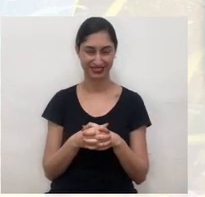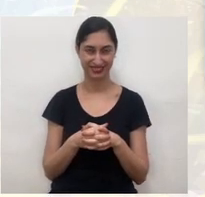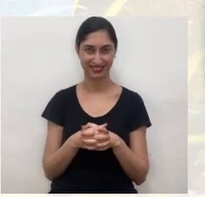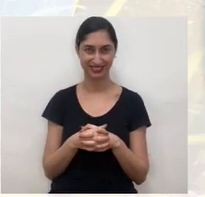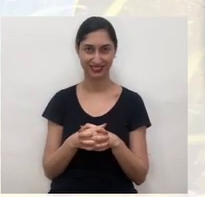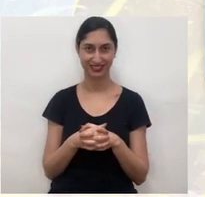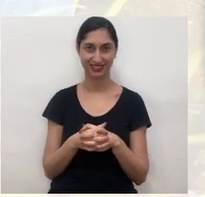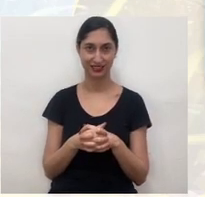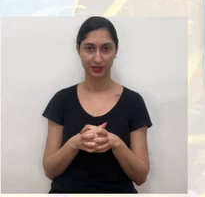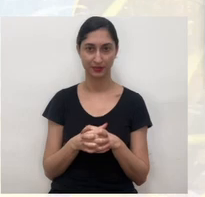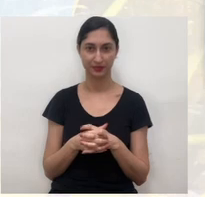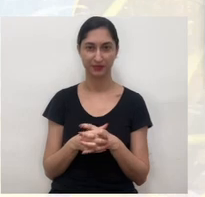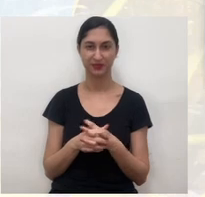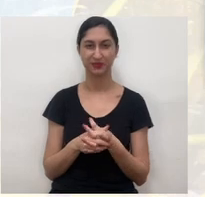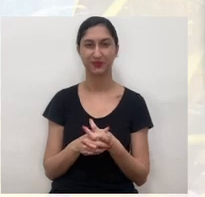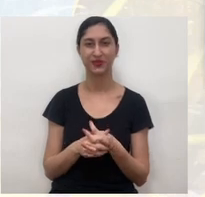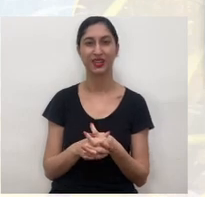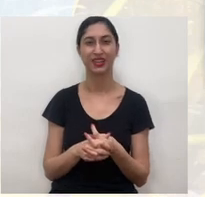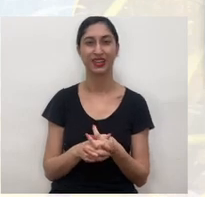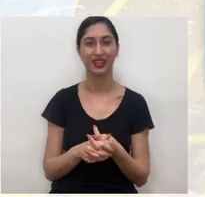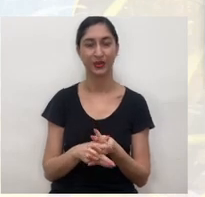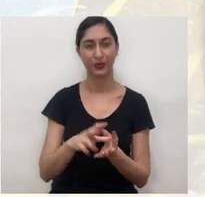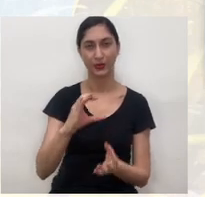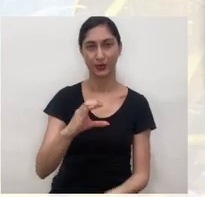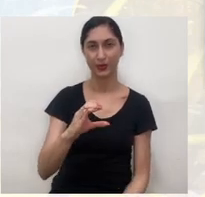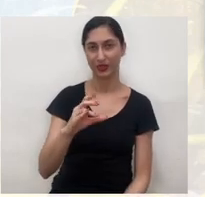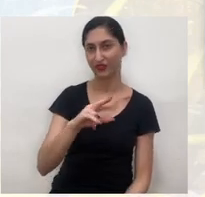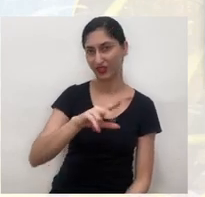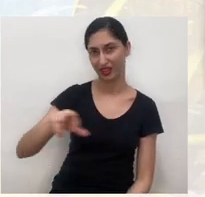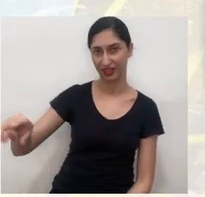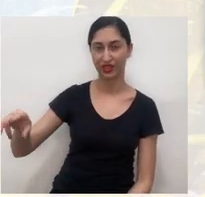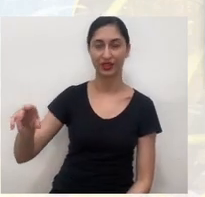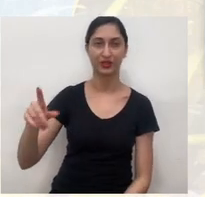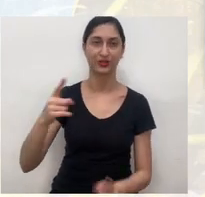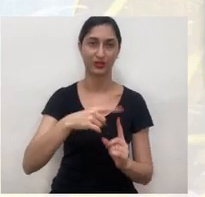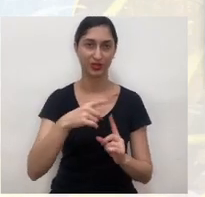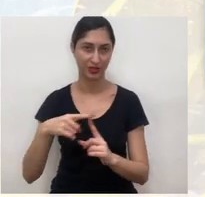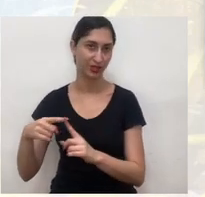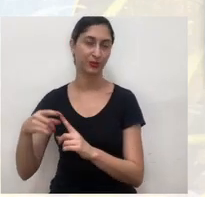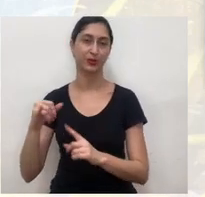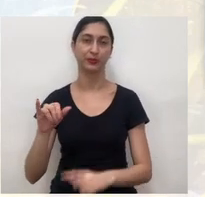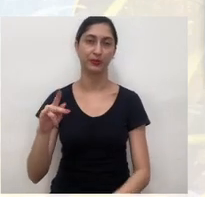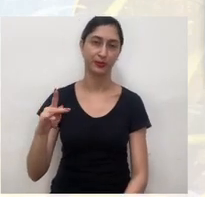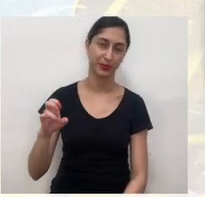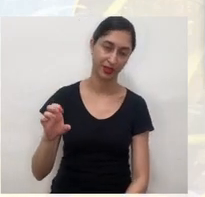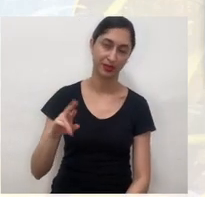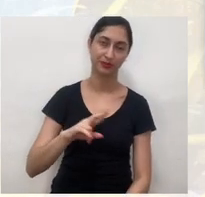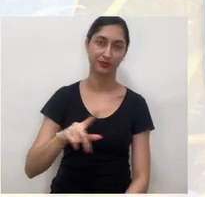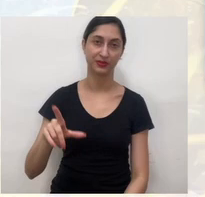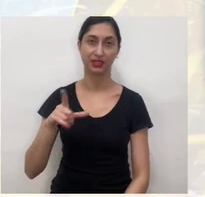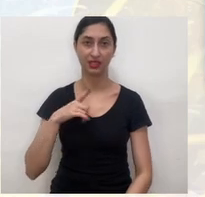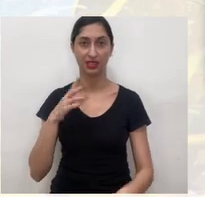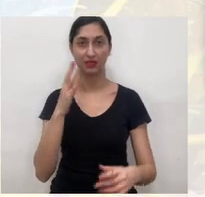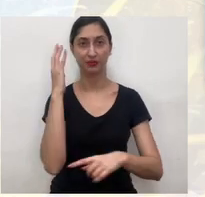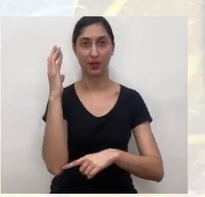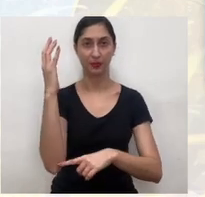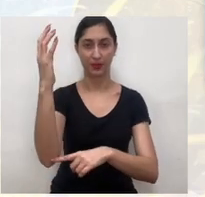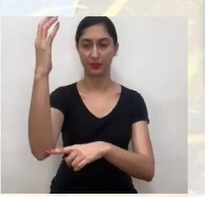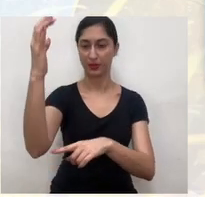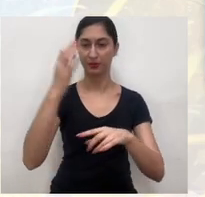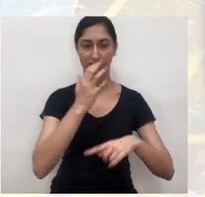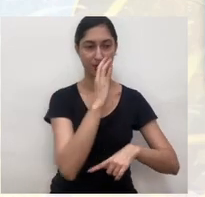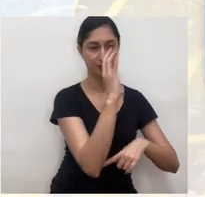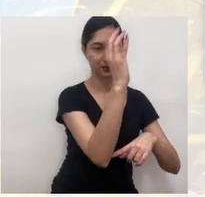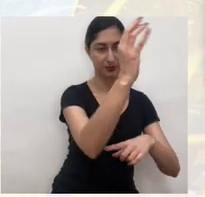curupita guianensis, abricó de macaco, tem os ipês, tudo plantado de uma forma ordenada, era, segundo